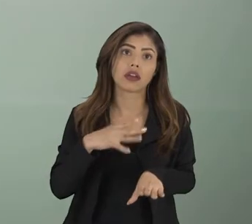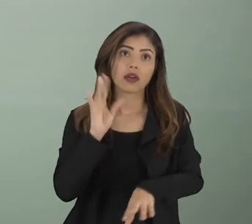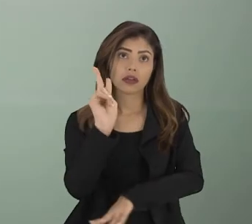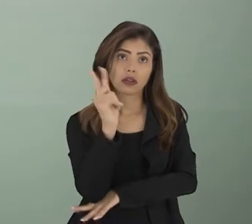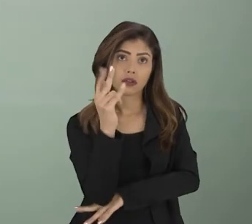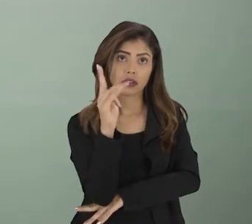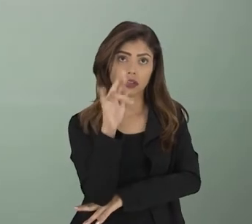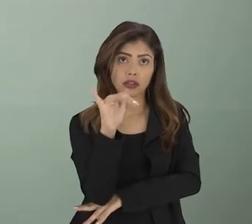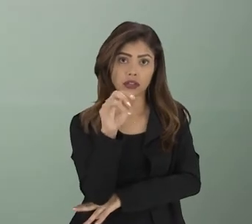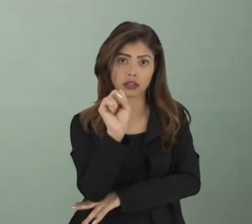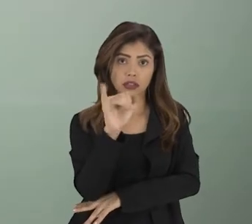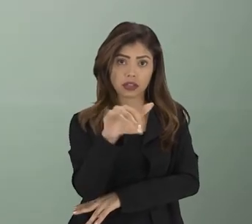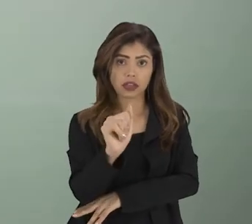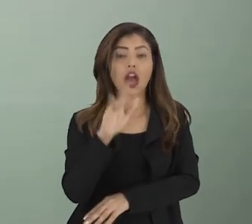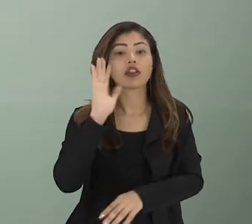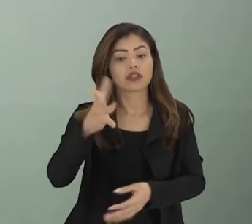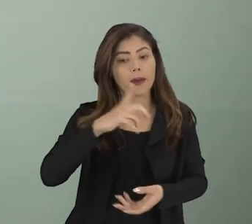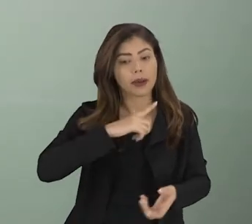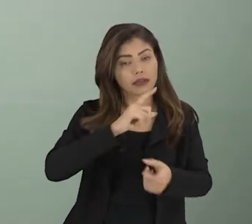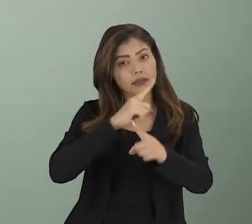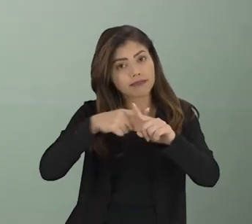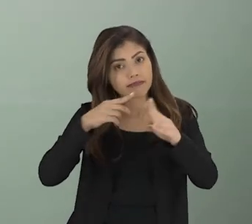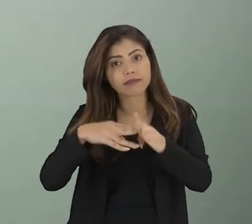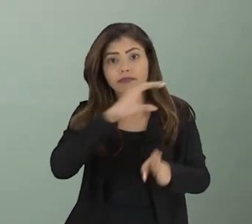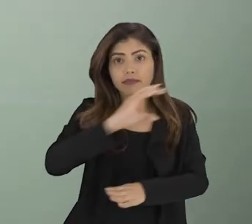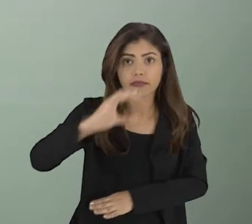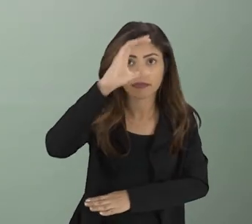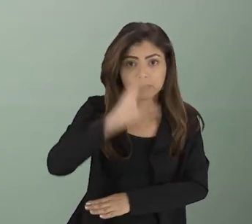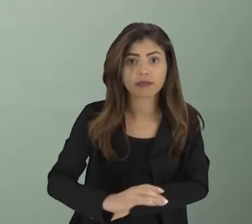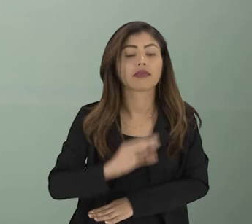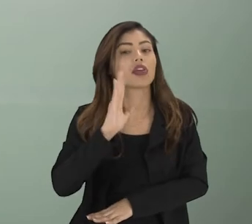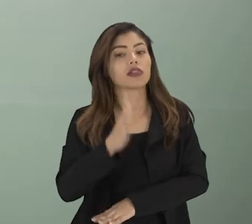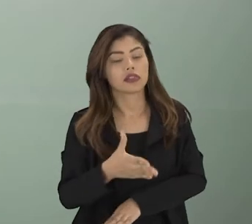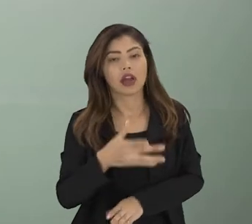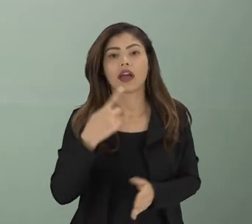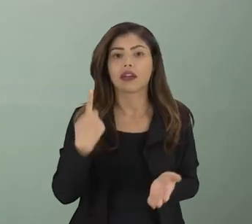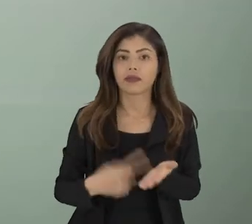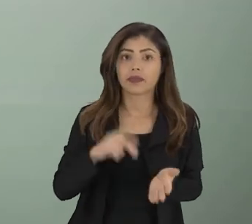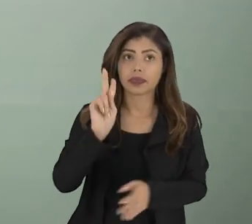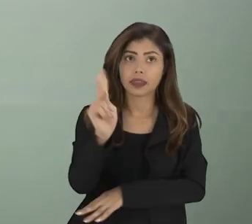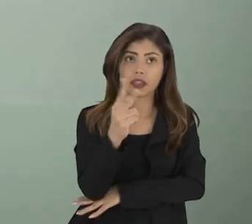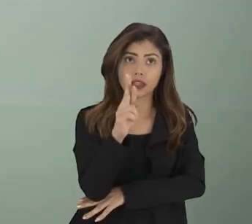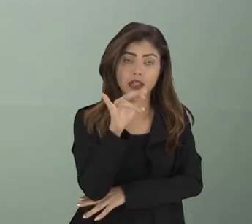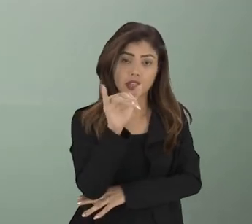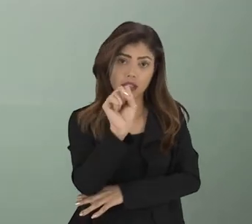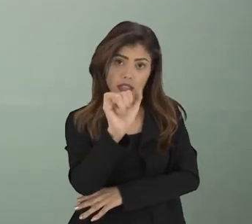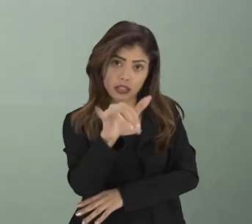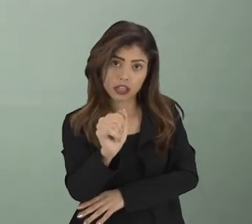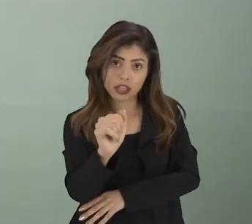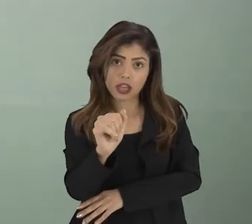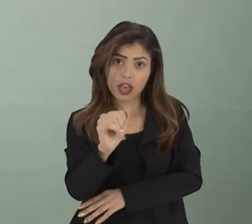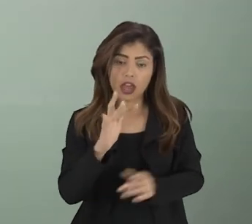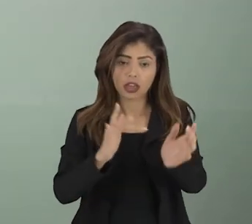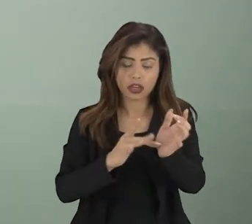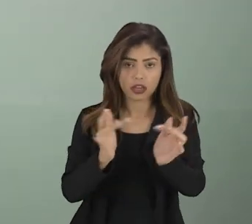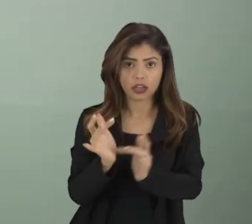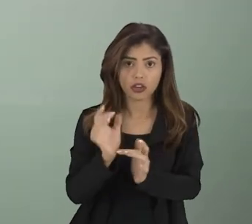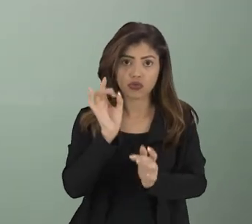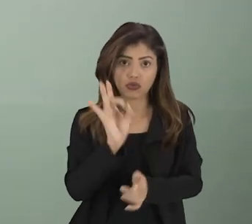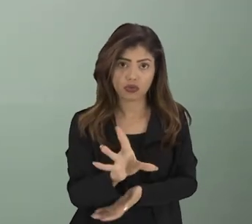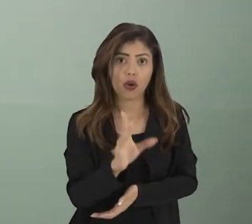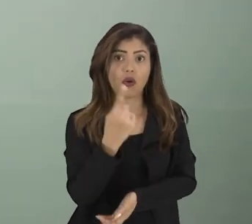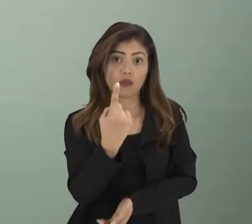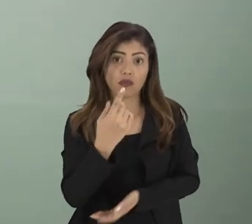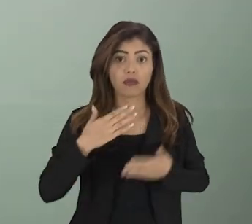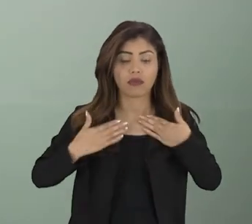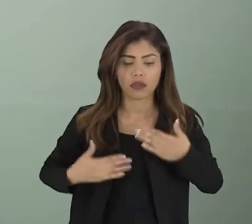heresia ao contrário para a igreja católica no acidente o considerava heresia acreditar que cristo teria sido